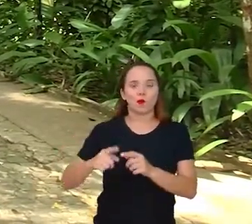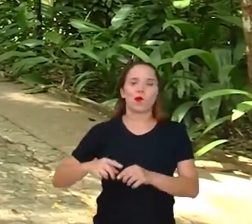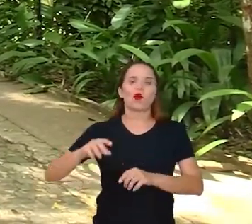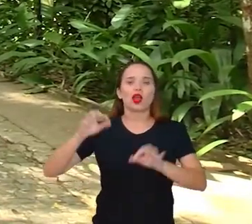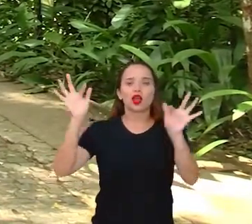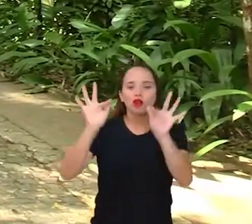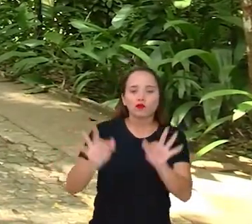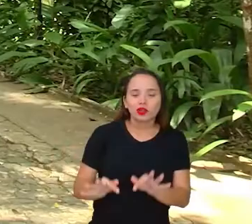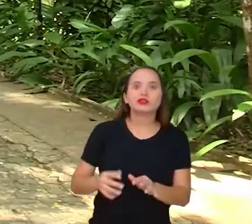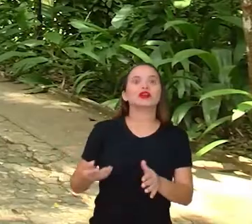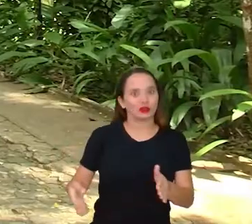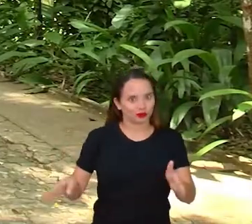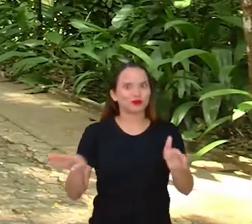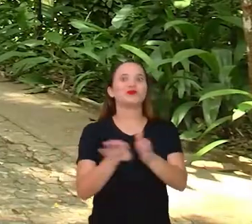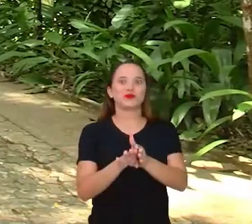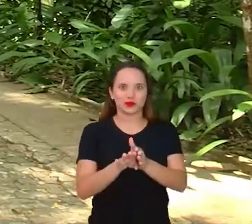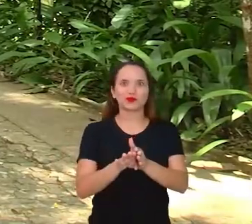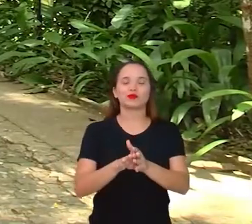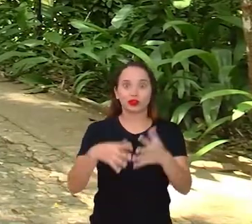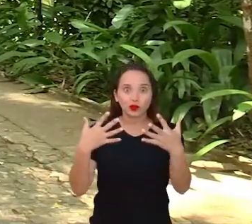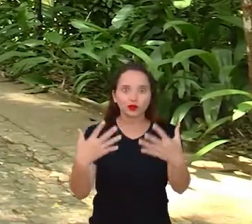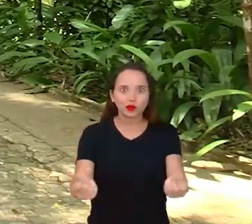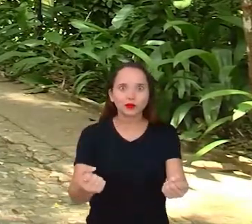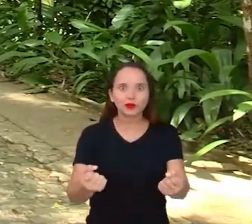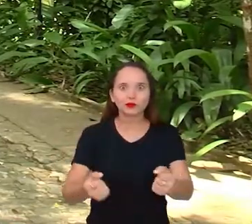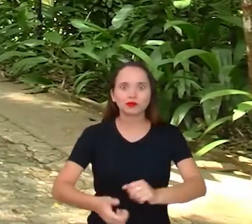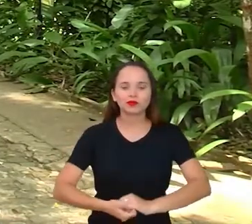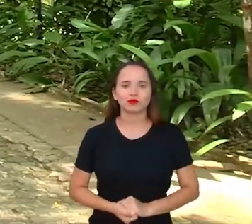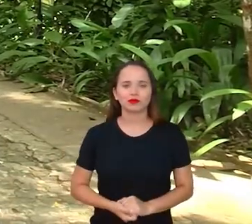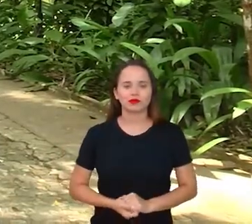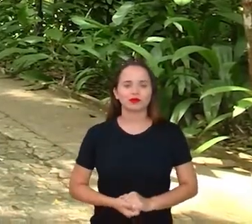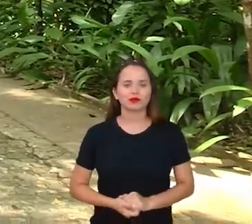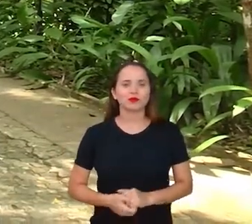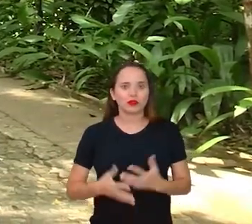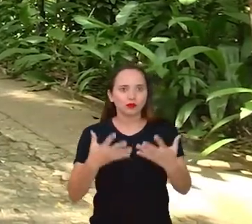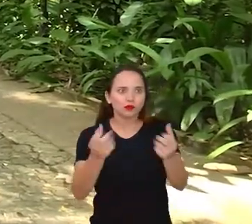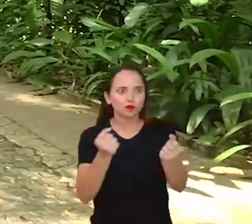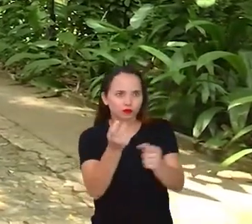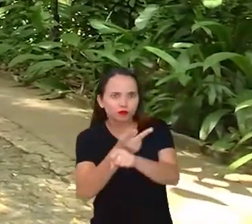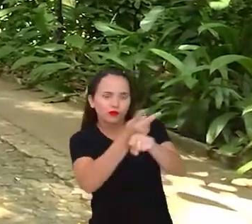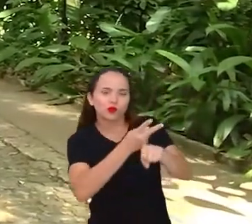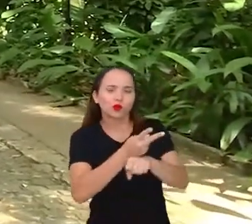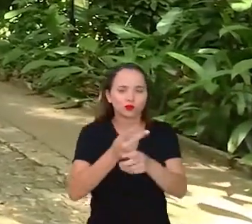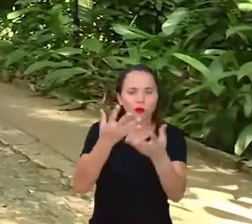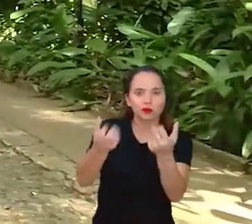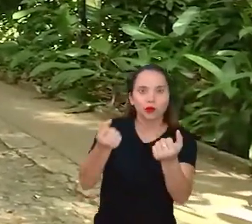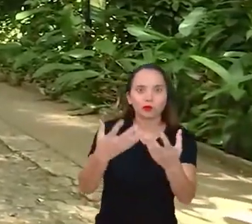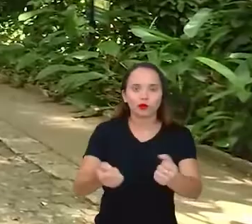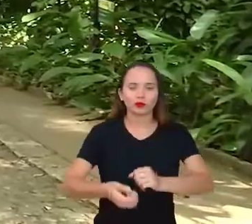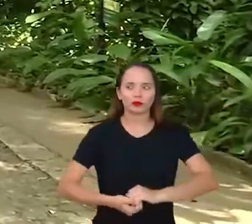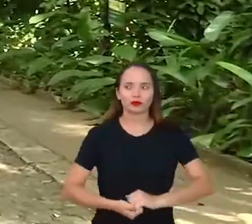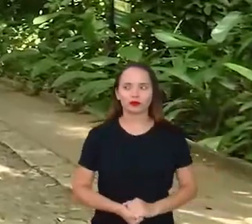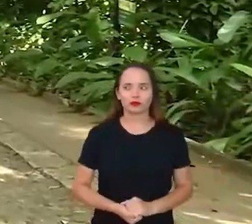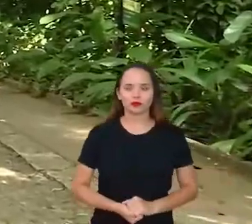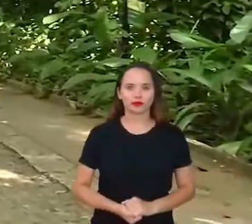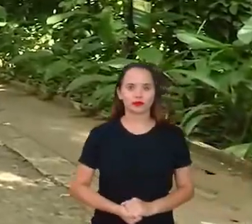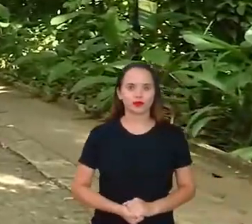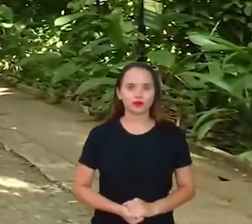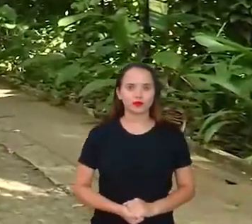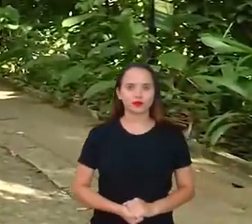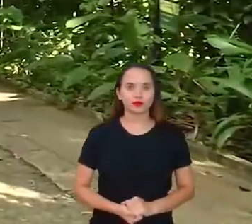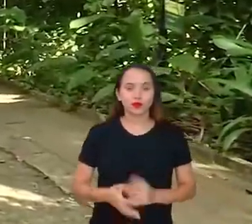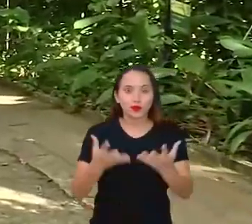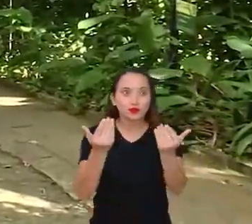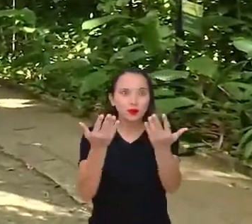felicidade apareça, tá certo? Então vamos lá? Quem quer conhecer? Bora procurar ela, bora! Super Love!